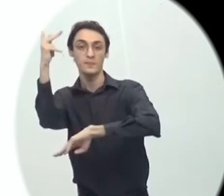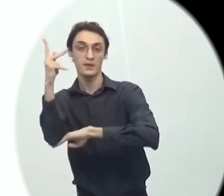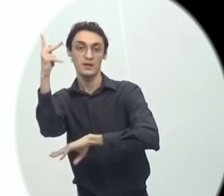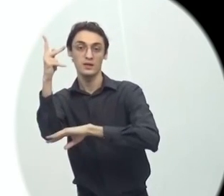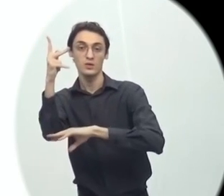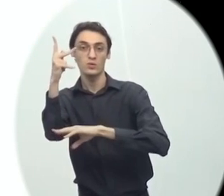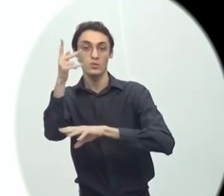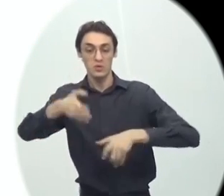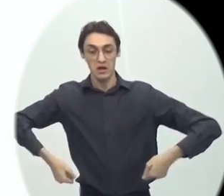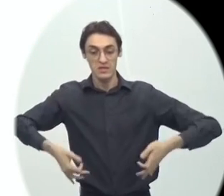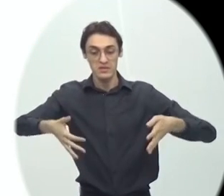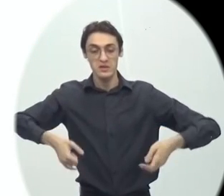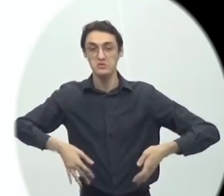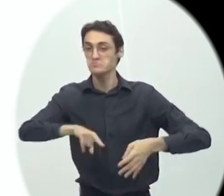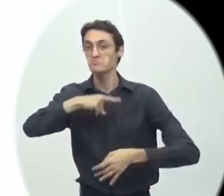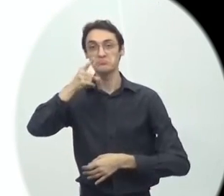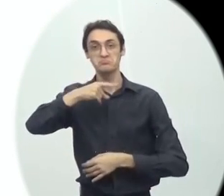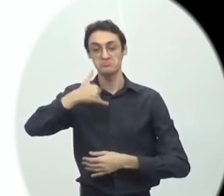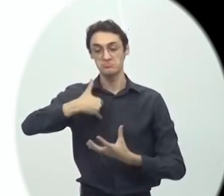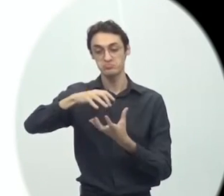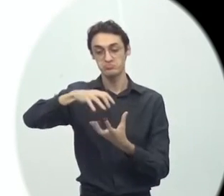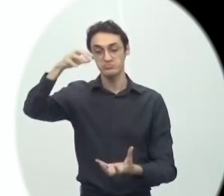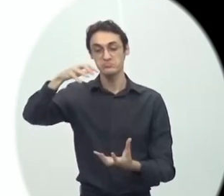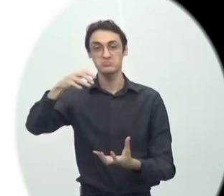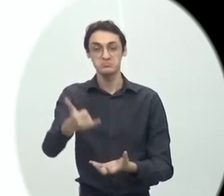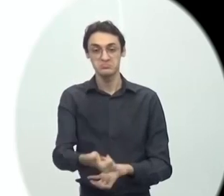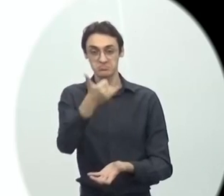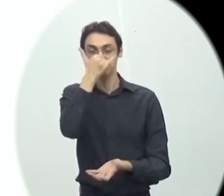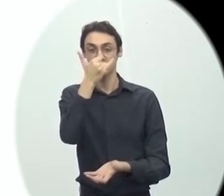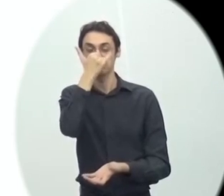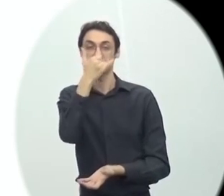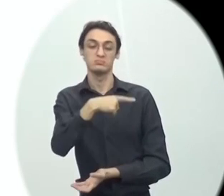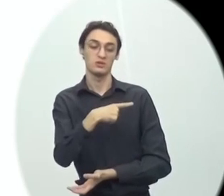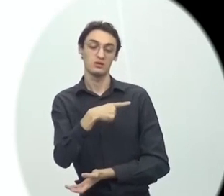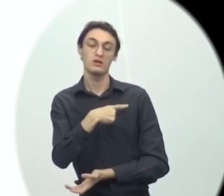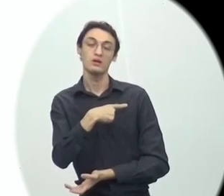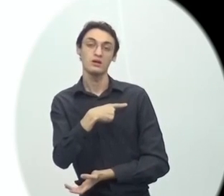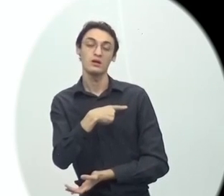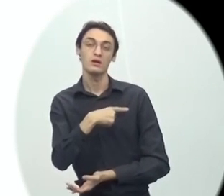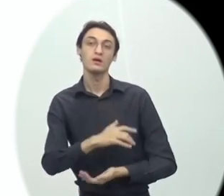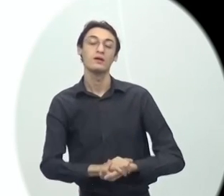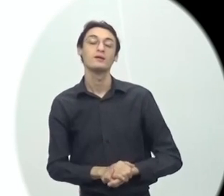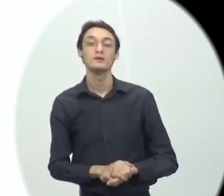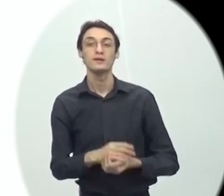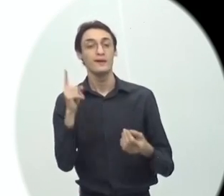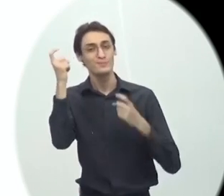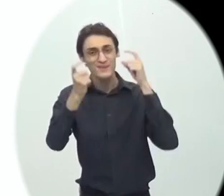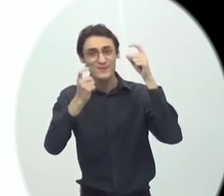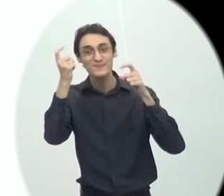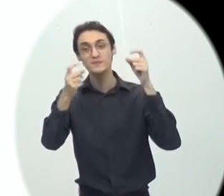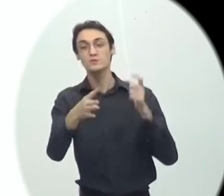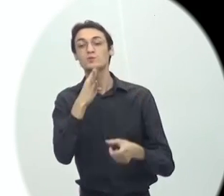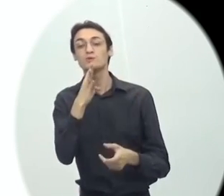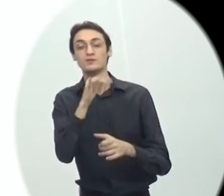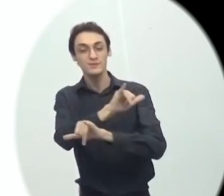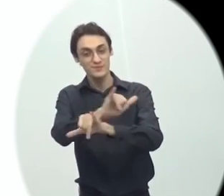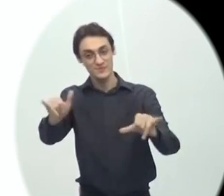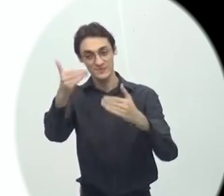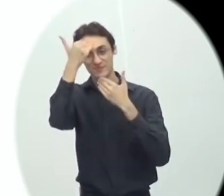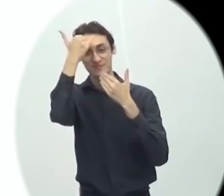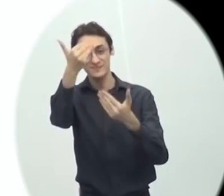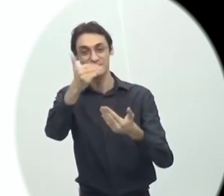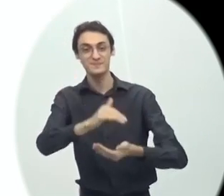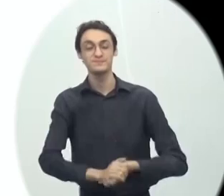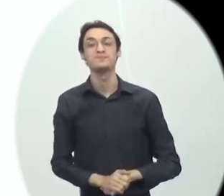cadeirante, não vem, né? Idoso pode se lascar bem fácil. Então é uma situação de preocupação para o conhecimento de todos. Muito obrigado.